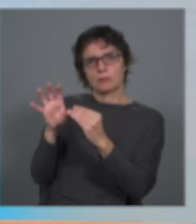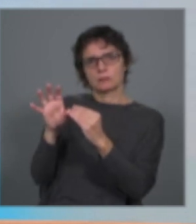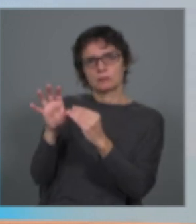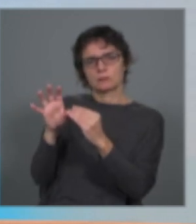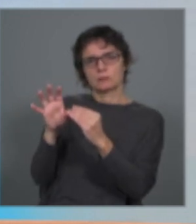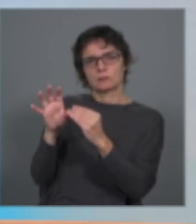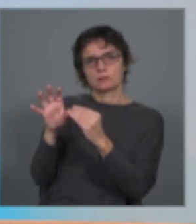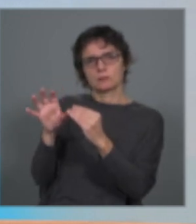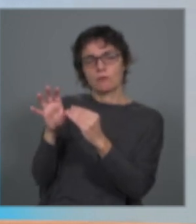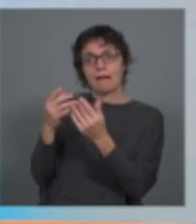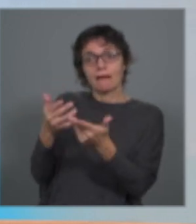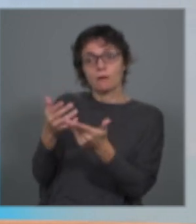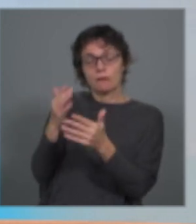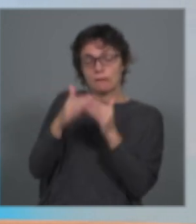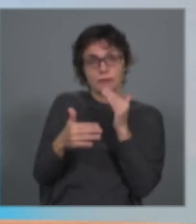anos.